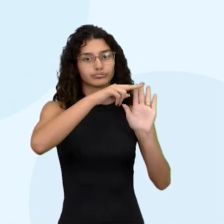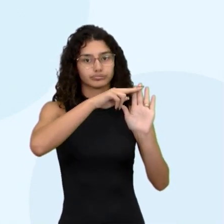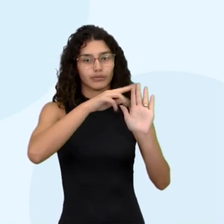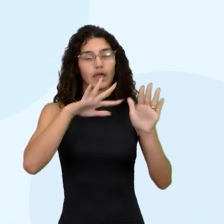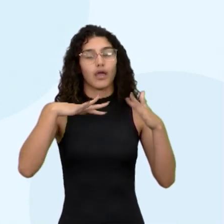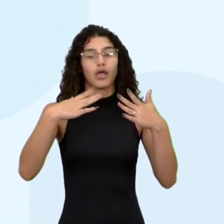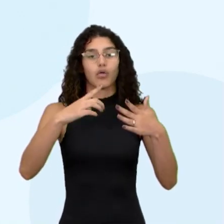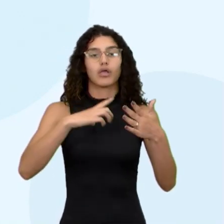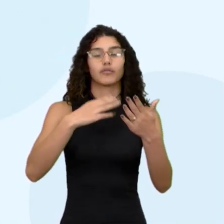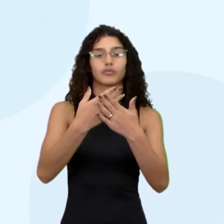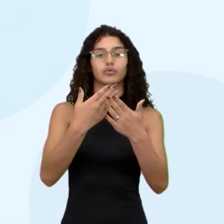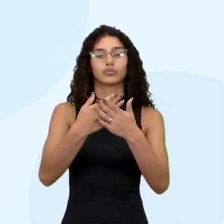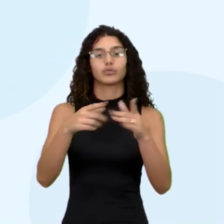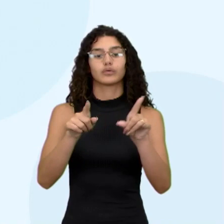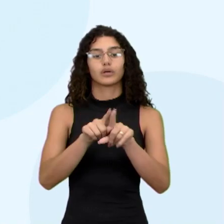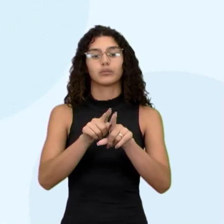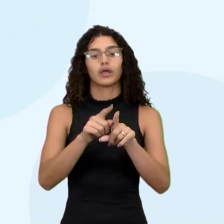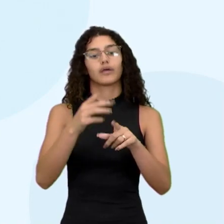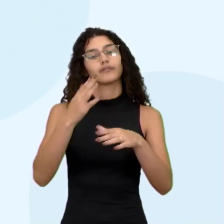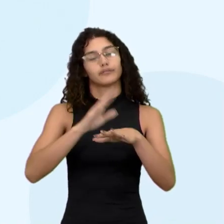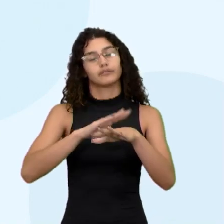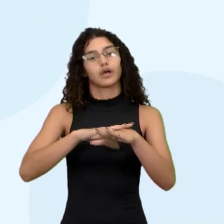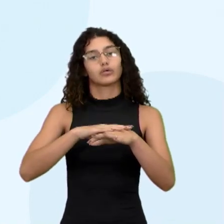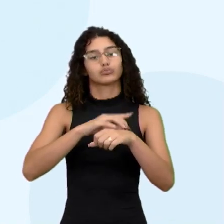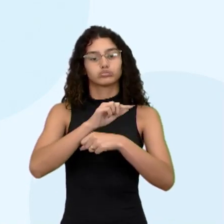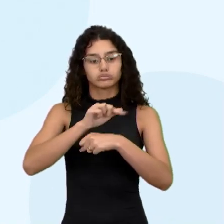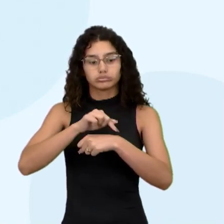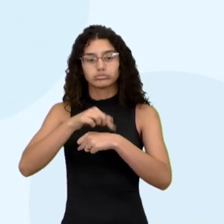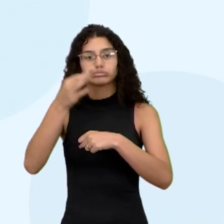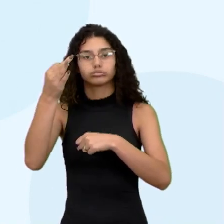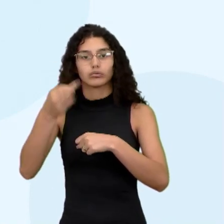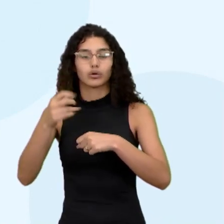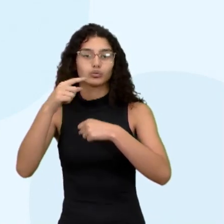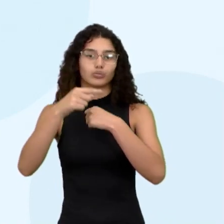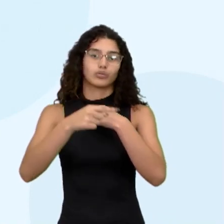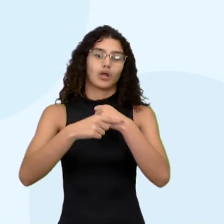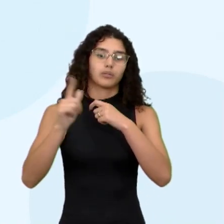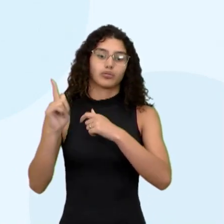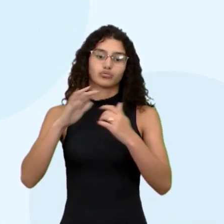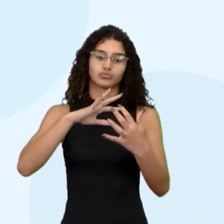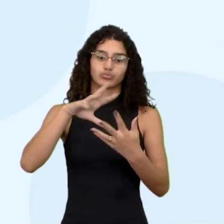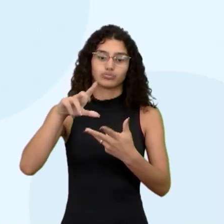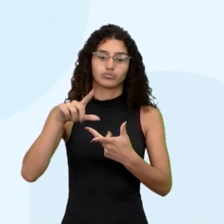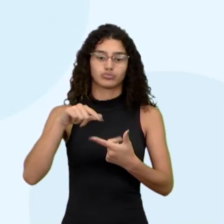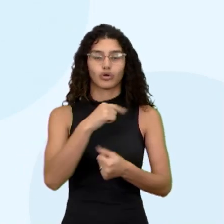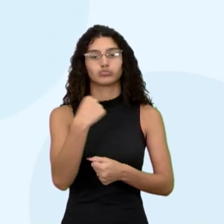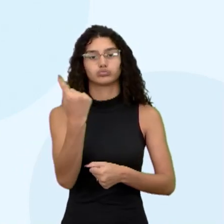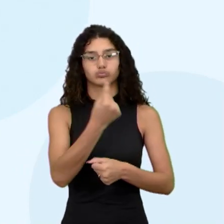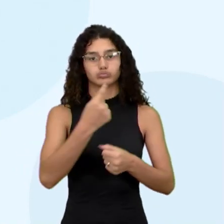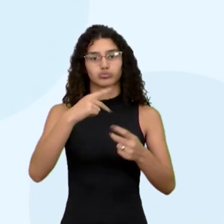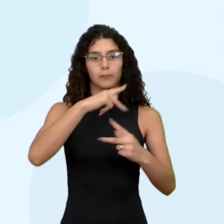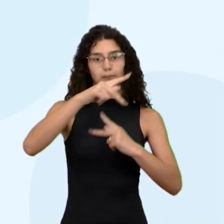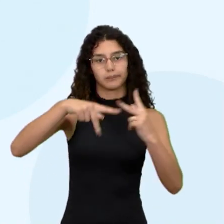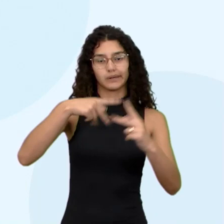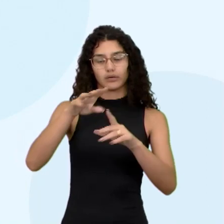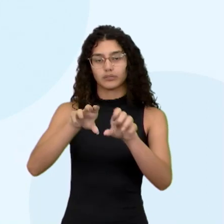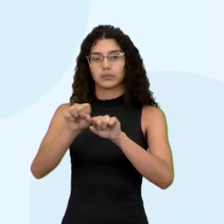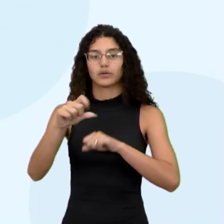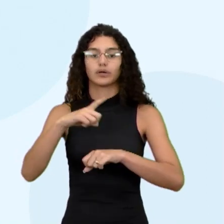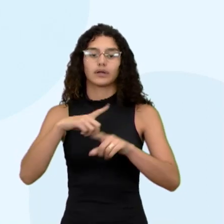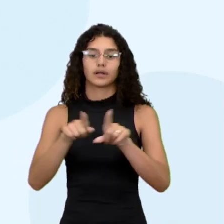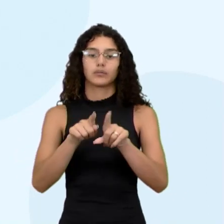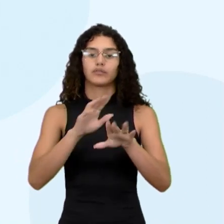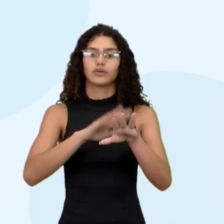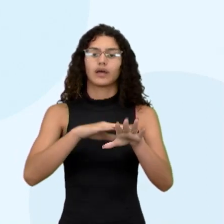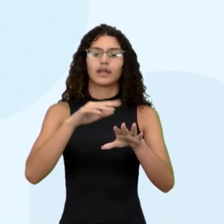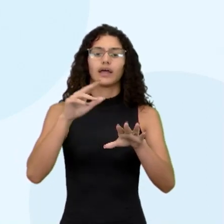se estuda aí, faz o tempo cronológico do estudo aí do tempo geológico do nosso planeta, né? E essa formação aí fica na